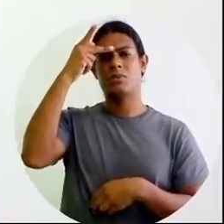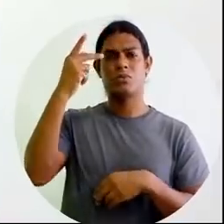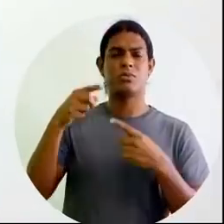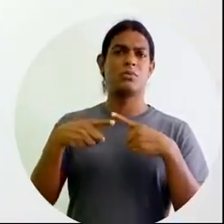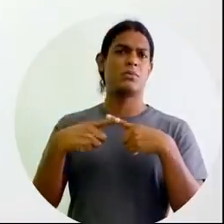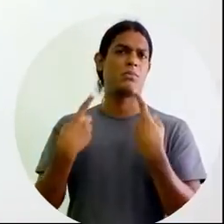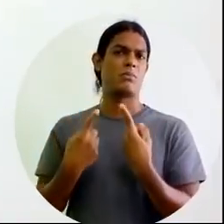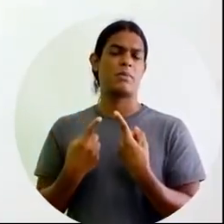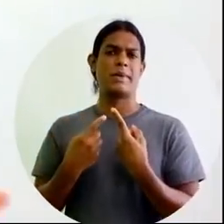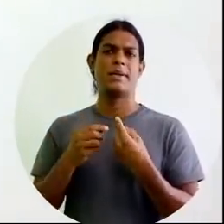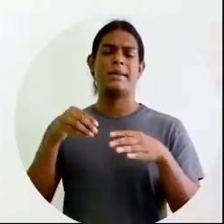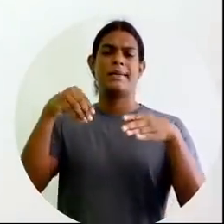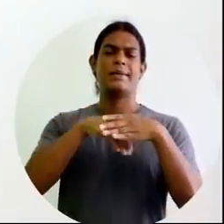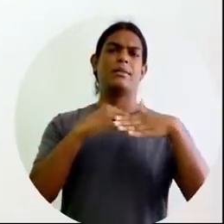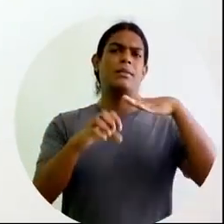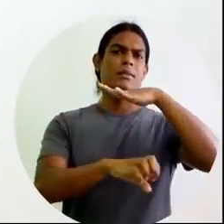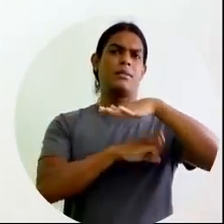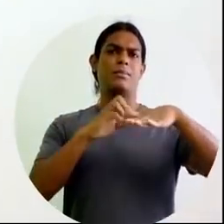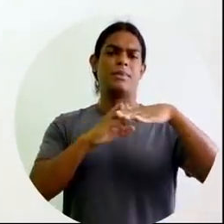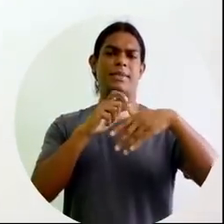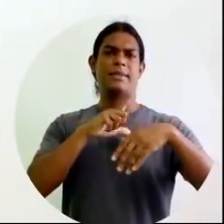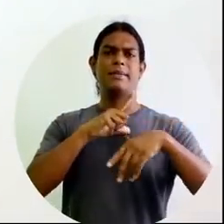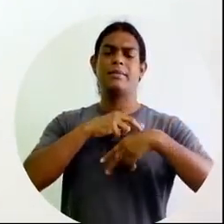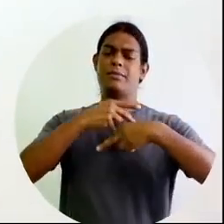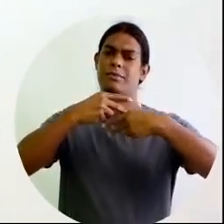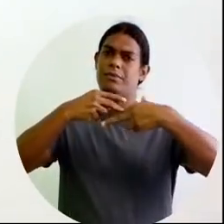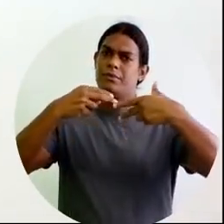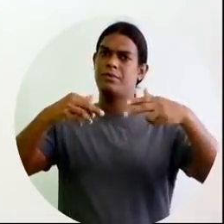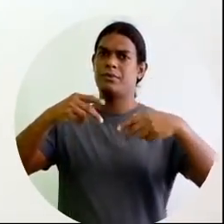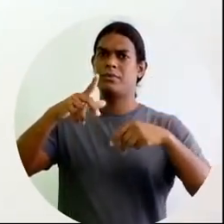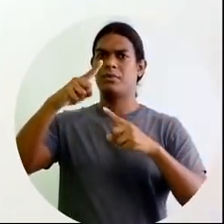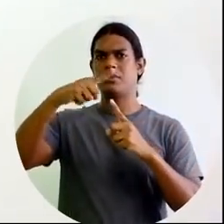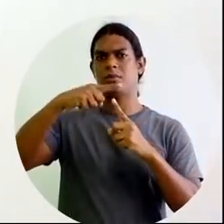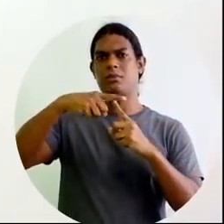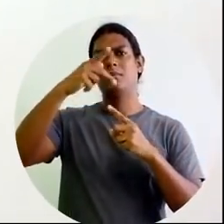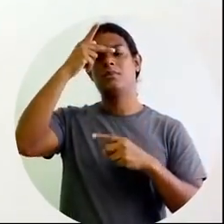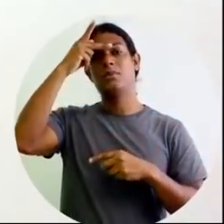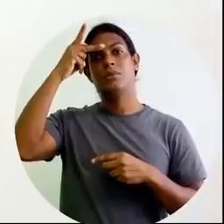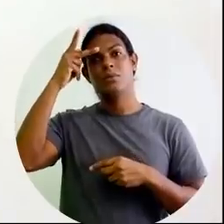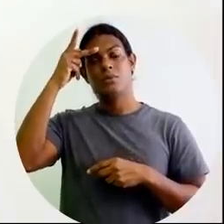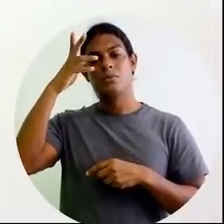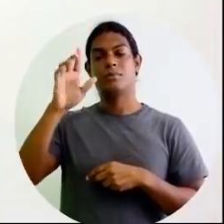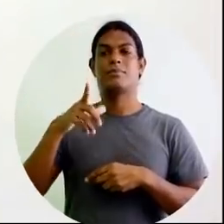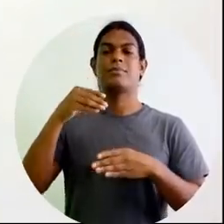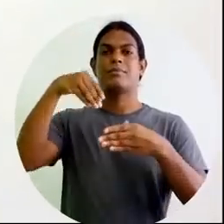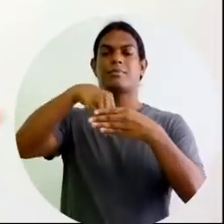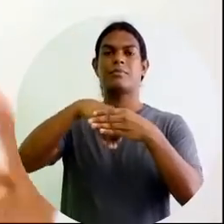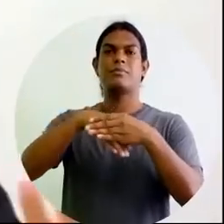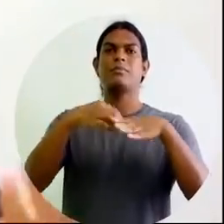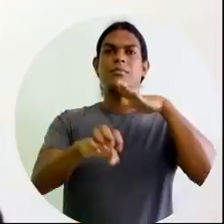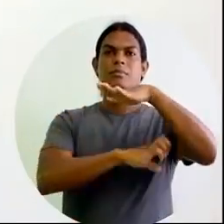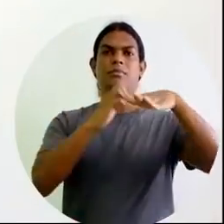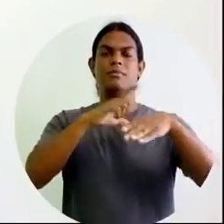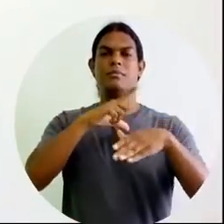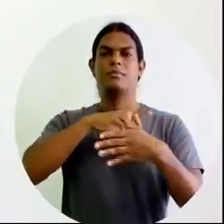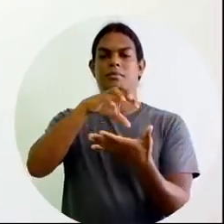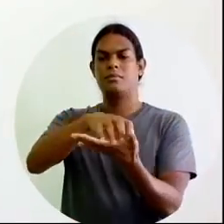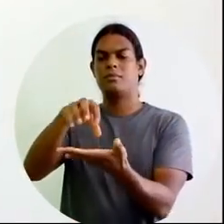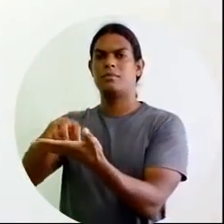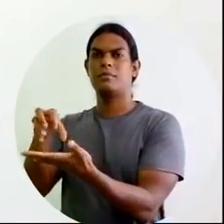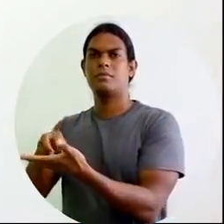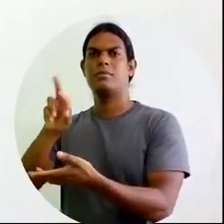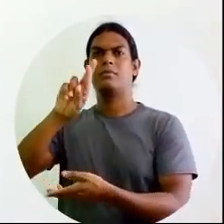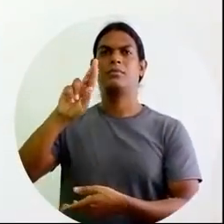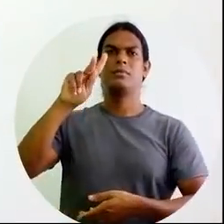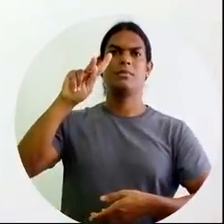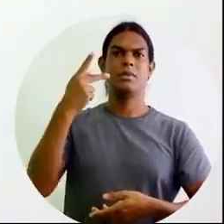organizações, elas são formadas por diversos departamentos. Você chega numa empresa, você vê o departamento de RH, o departamento